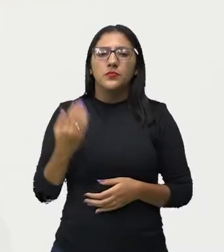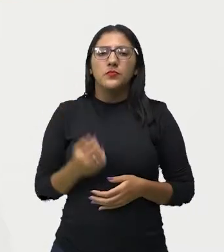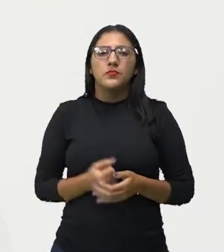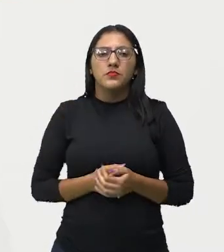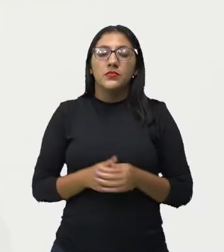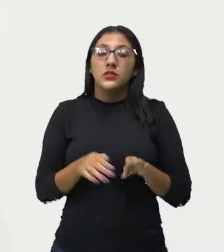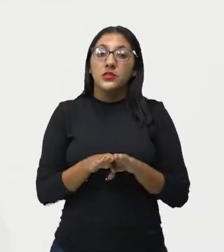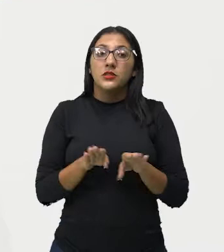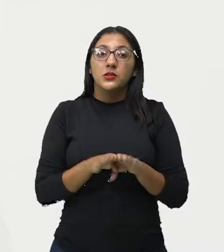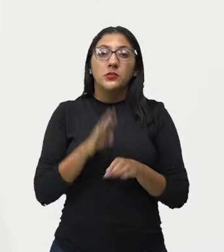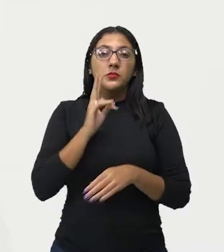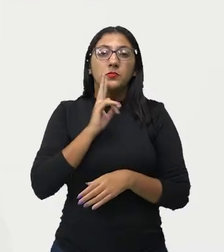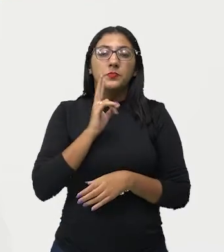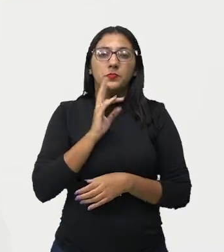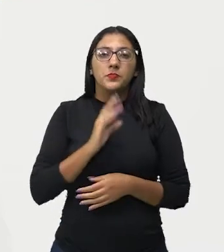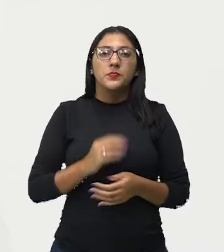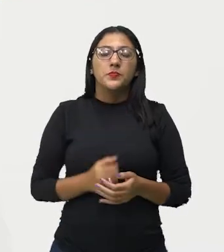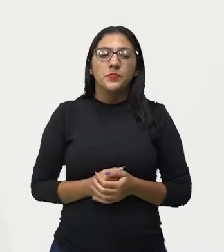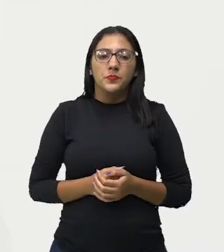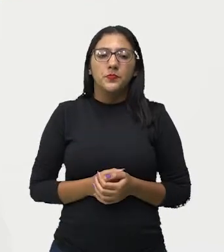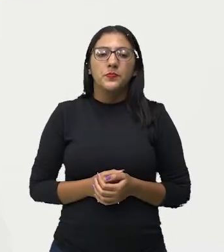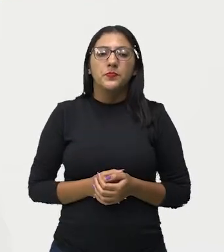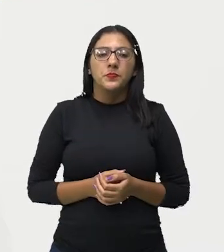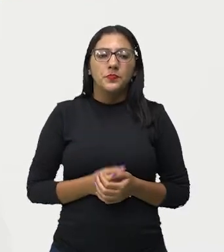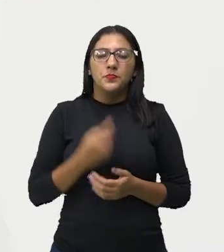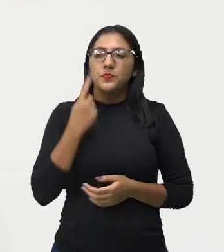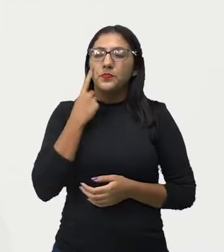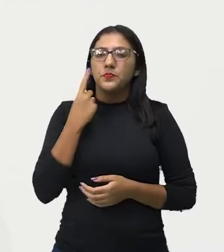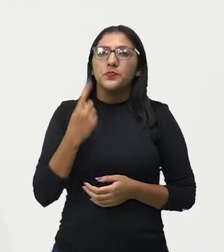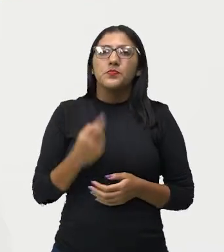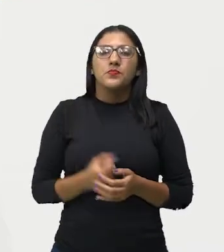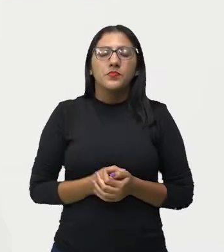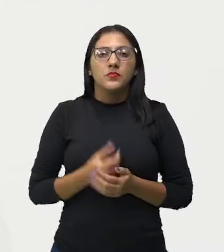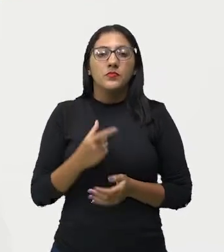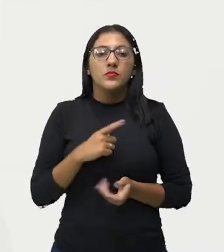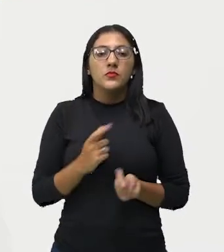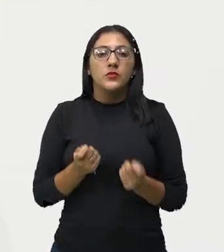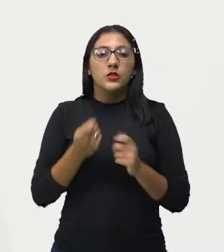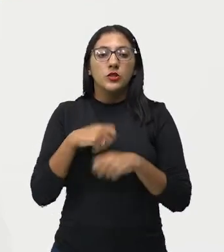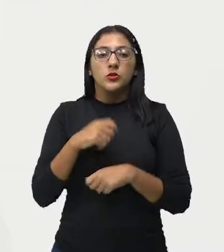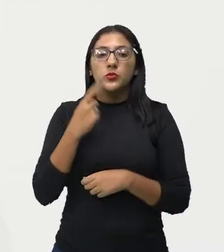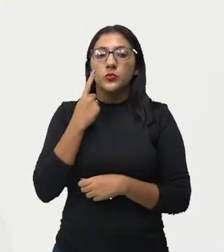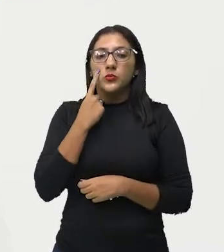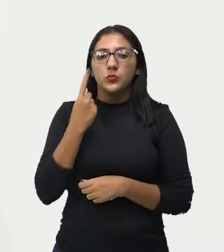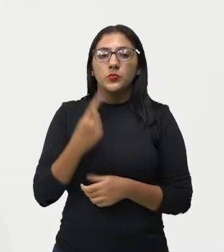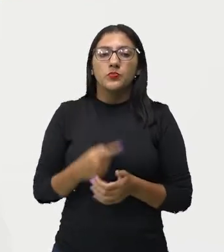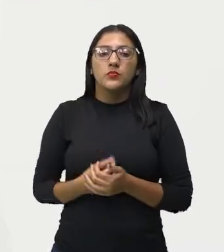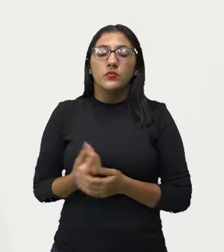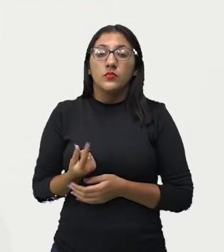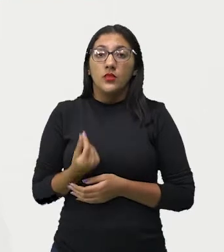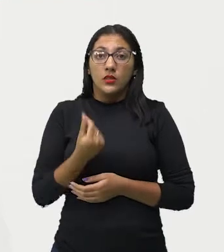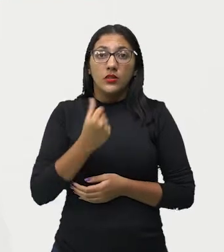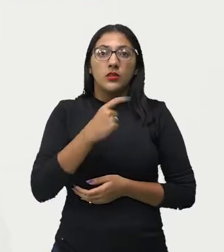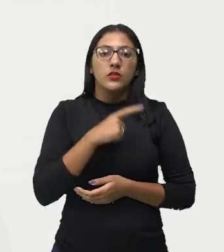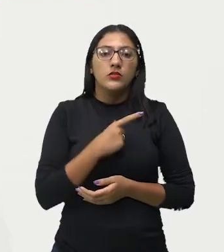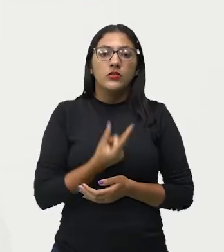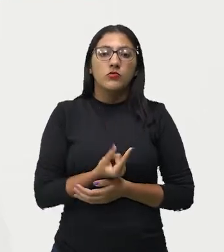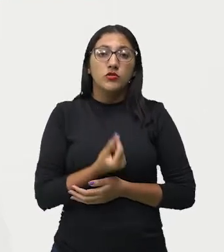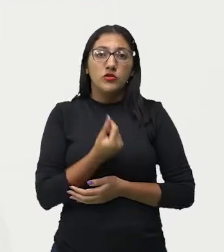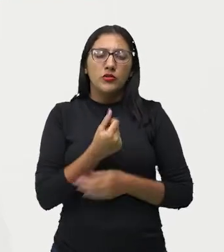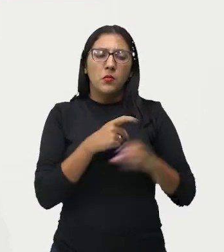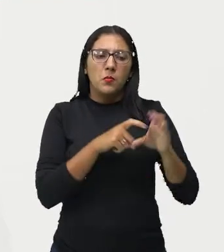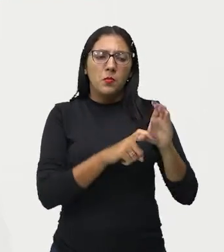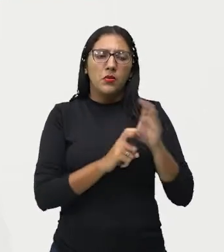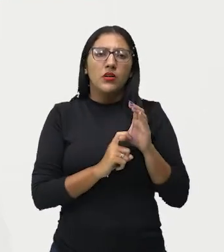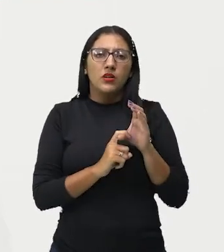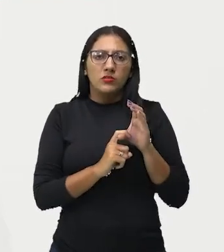bem legal também, ó. O juro, ele pode ser dito sendo o lucro obtido por um dinheiro